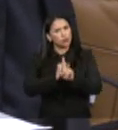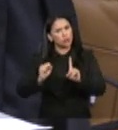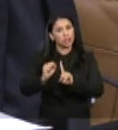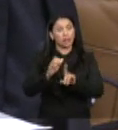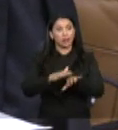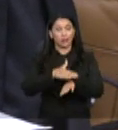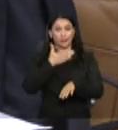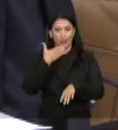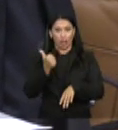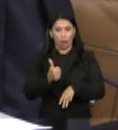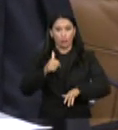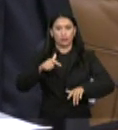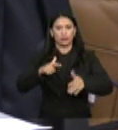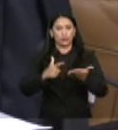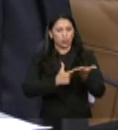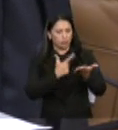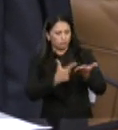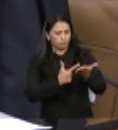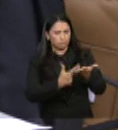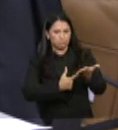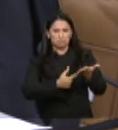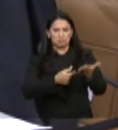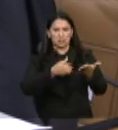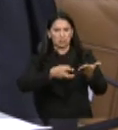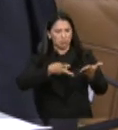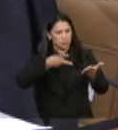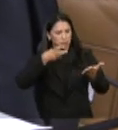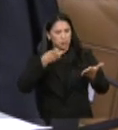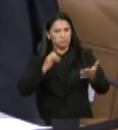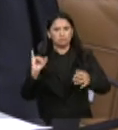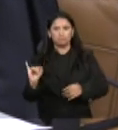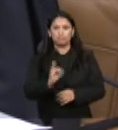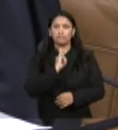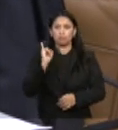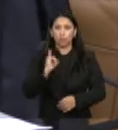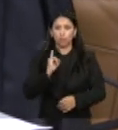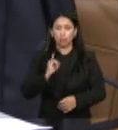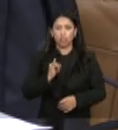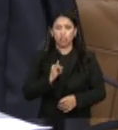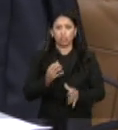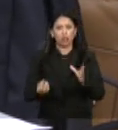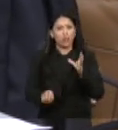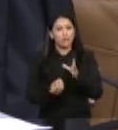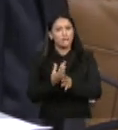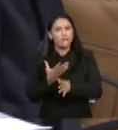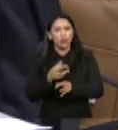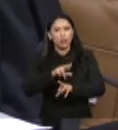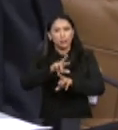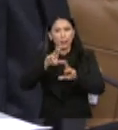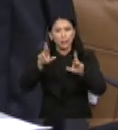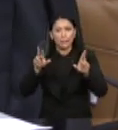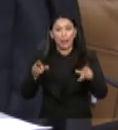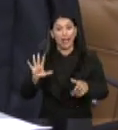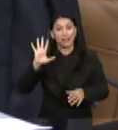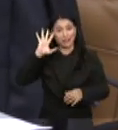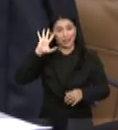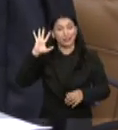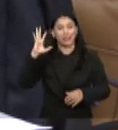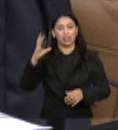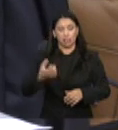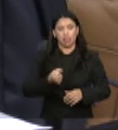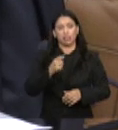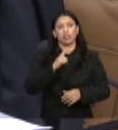a sua obra é densa e versada no acesso às fontes como por exemplo as decisões que